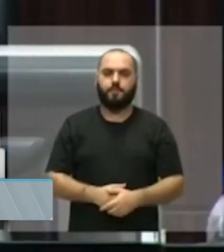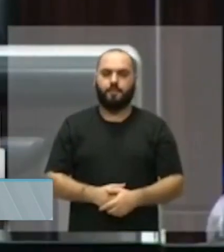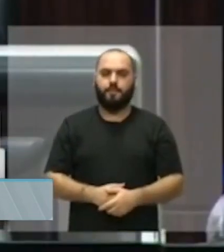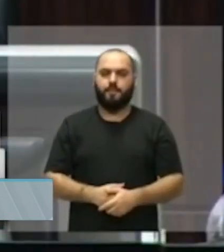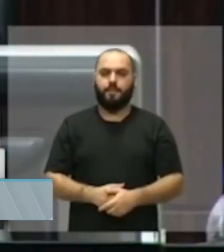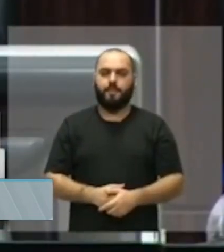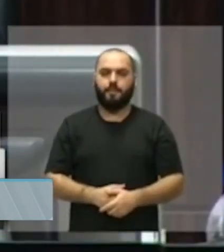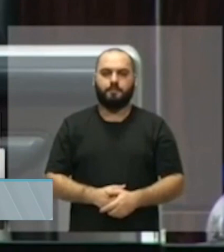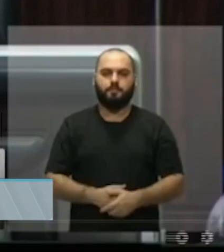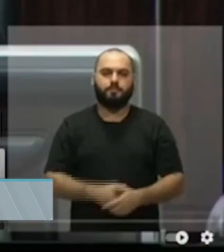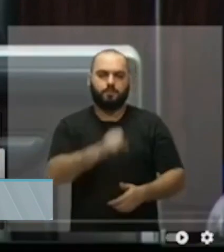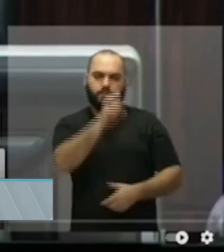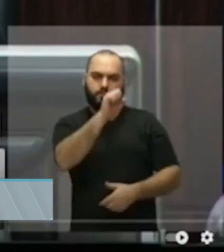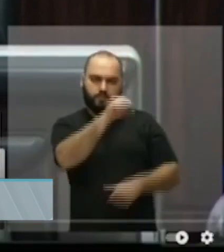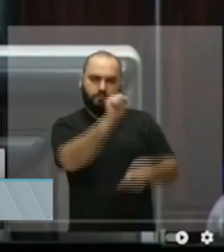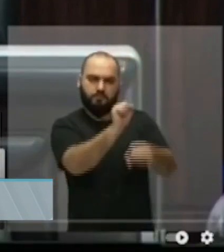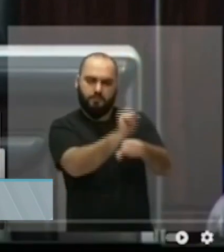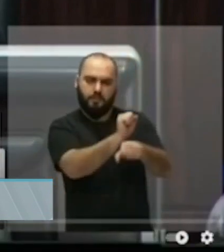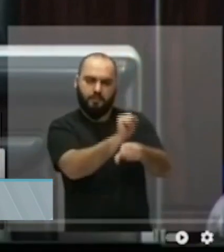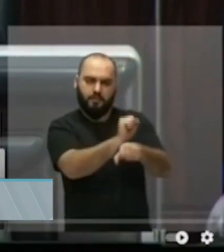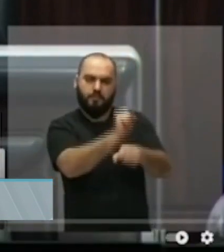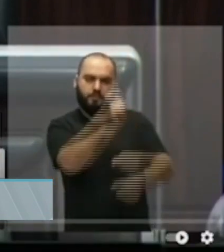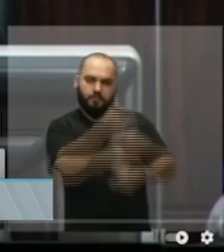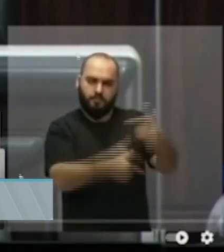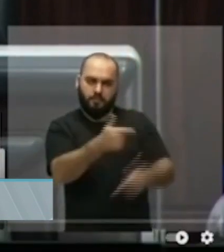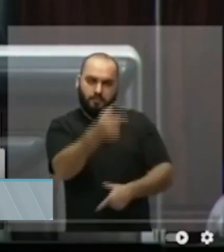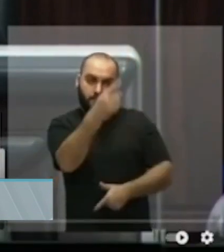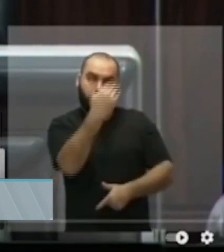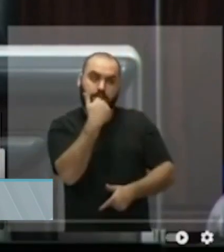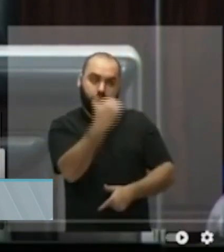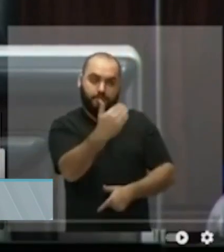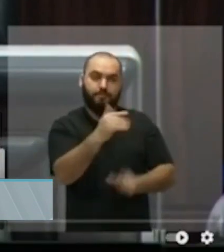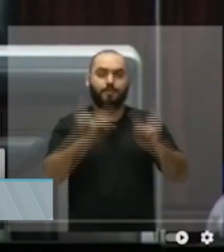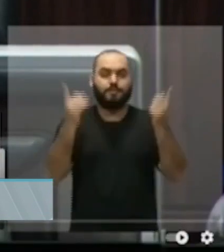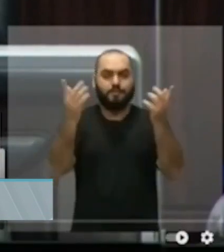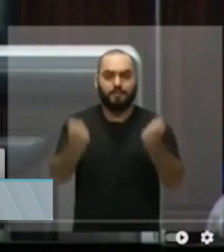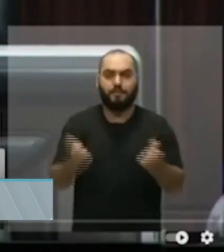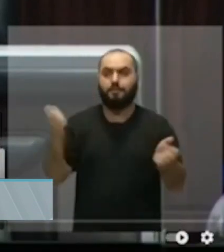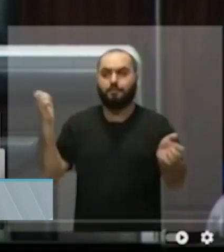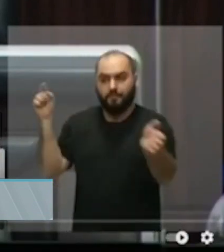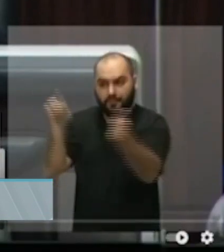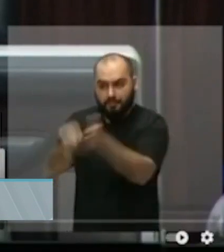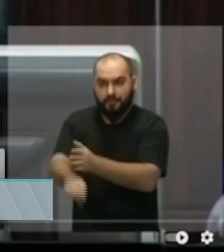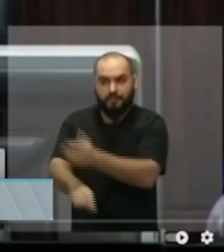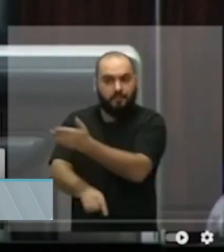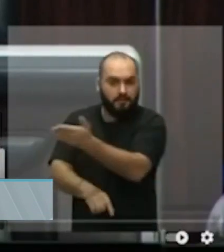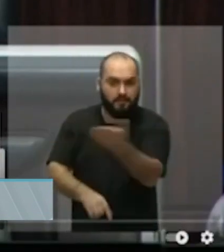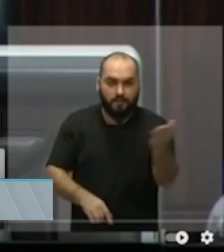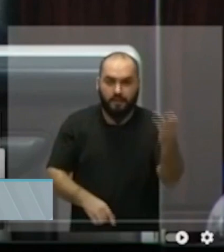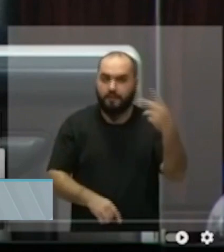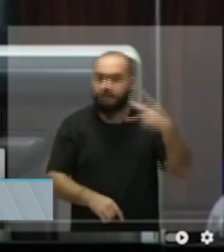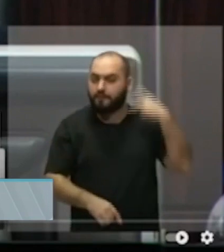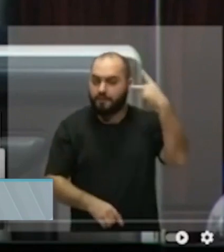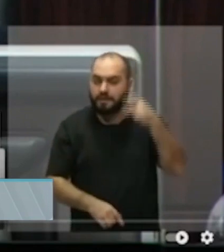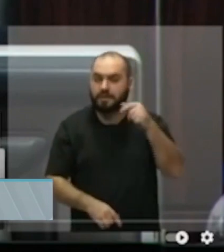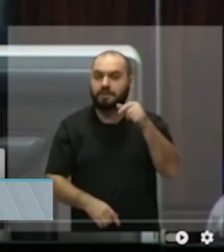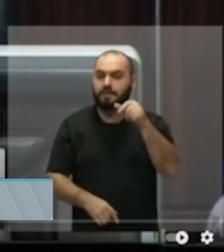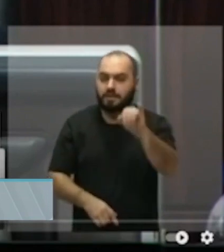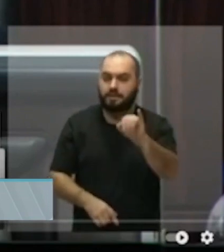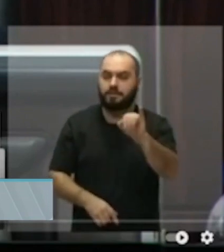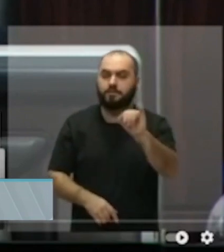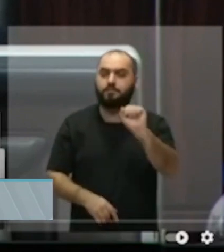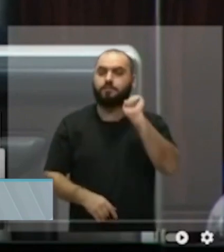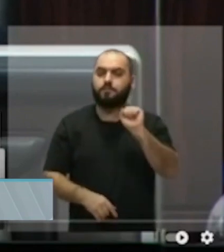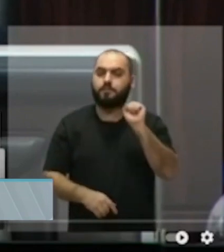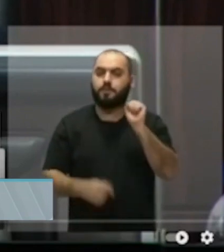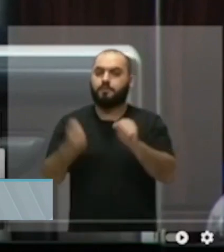que dependerem de aprovação da Câmara de Vereadores de Itajaí. O projeto será encaminhado para a sanção do prefeito. E ainda